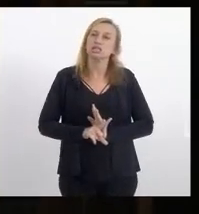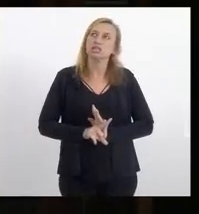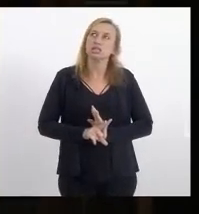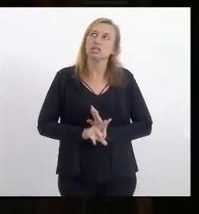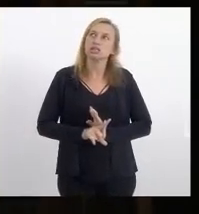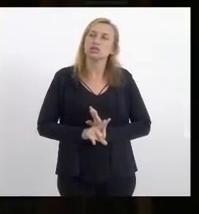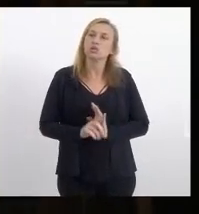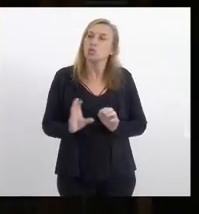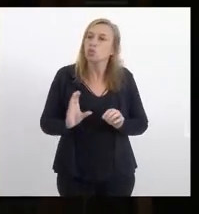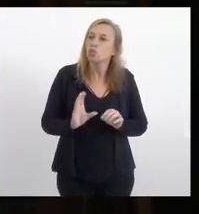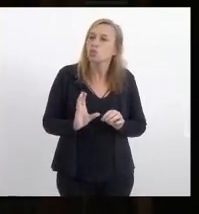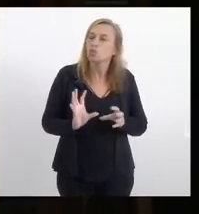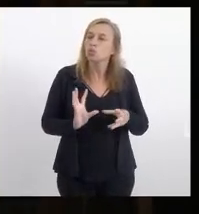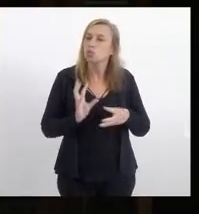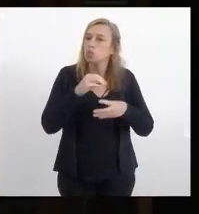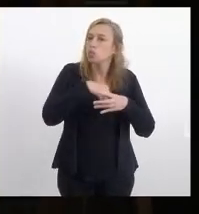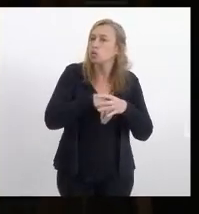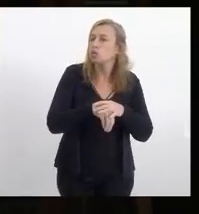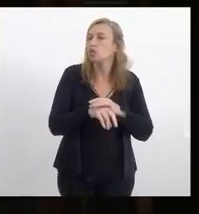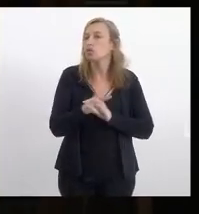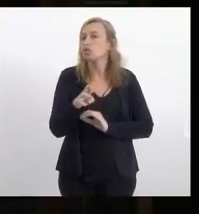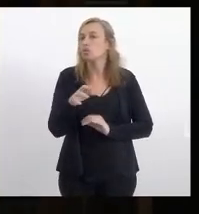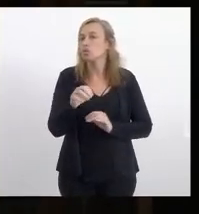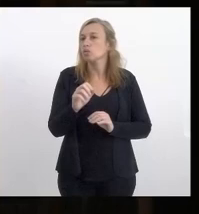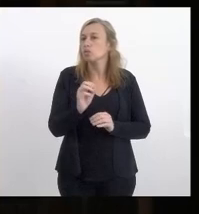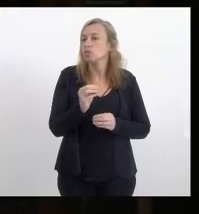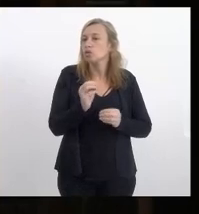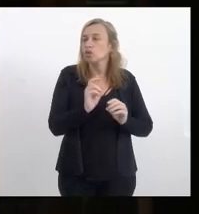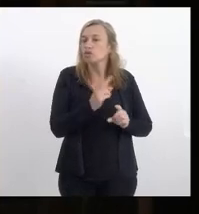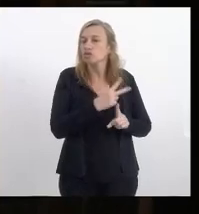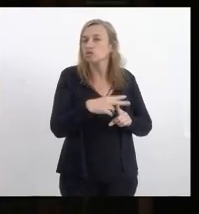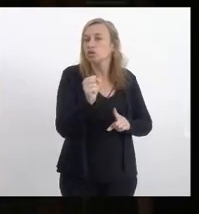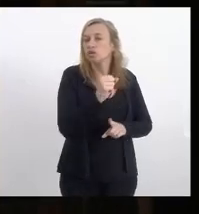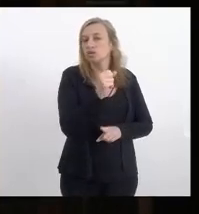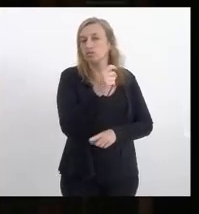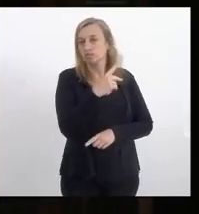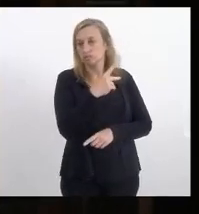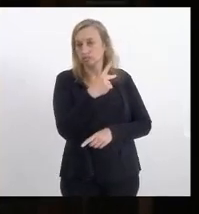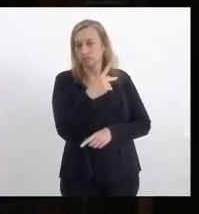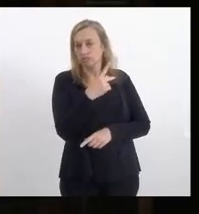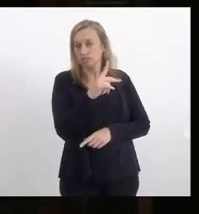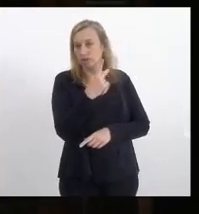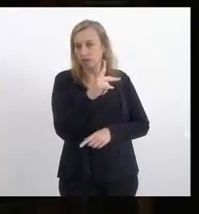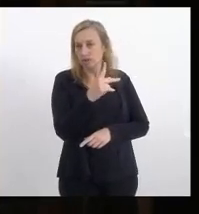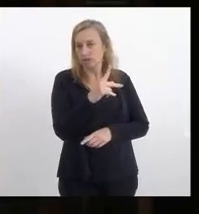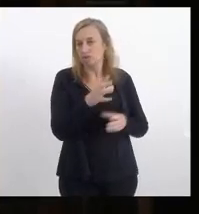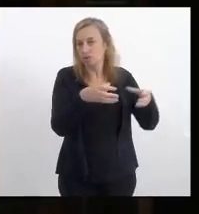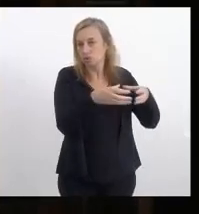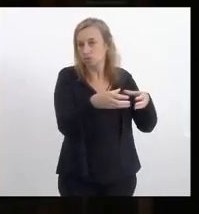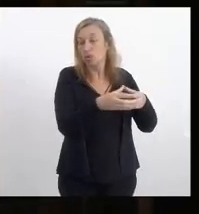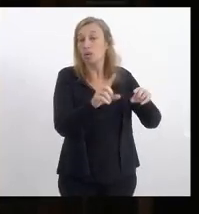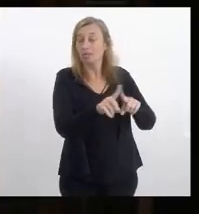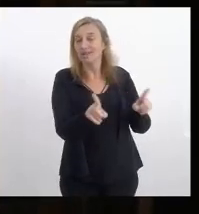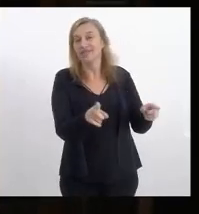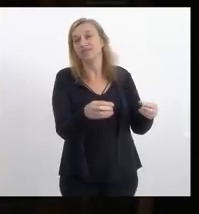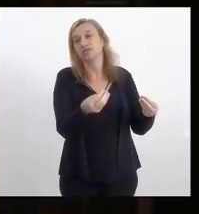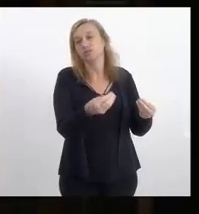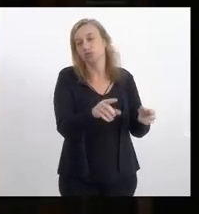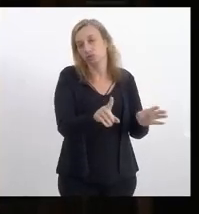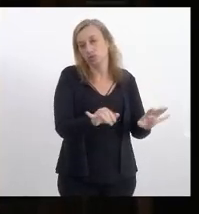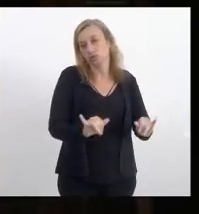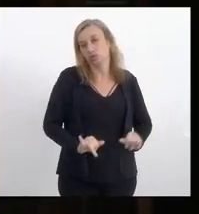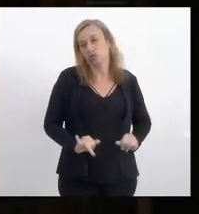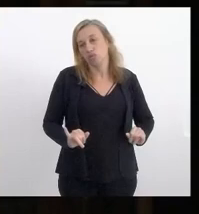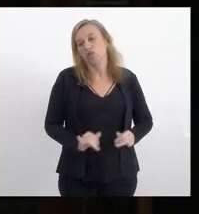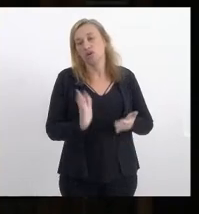tive que se constitui em uma Vanguarda para elas uma conquista para elas agora ela tem que sofrer algumas alterações